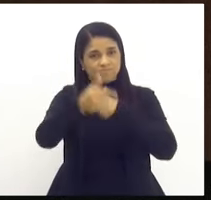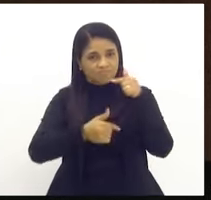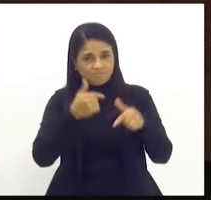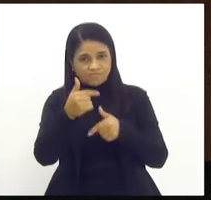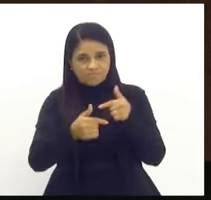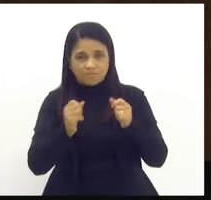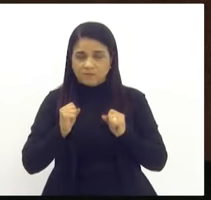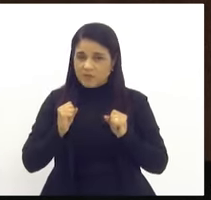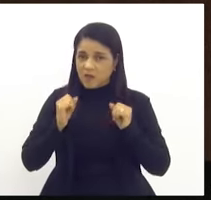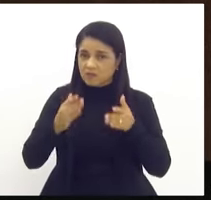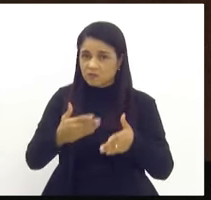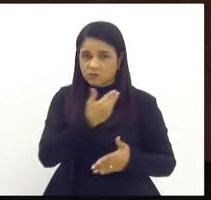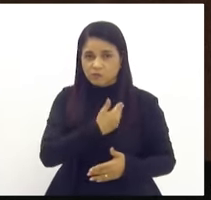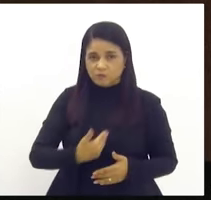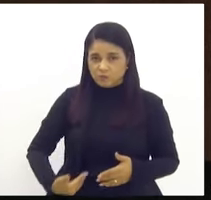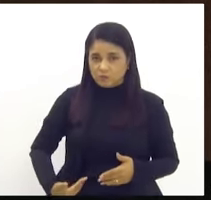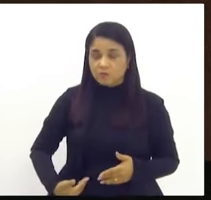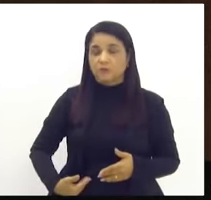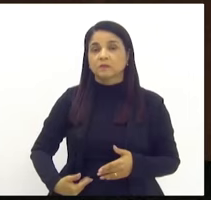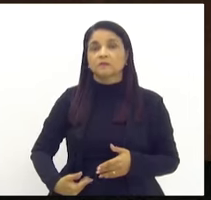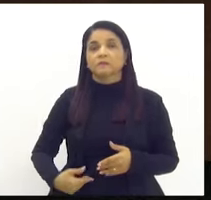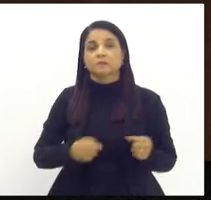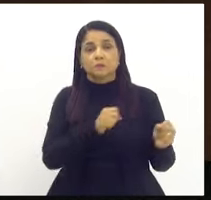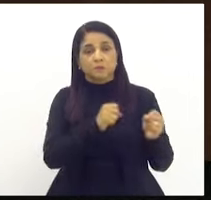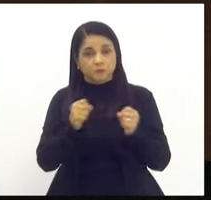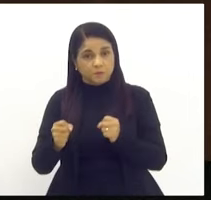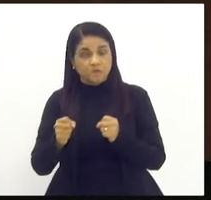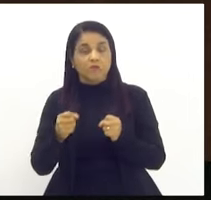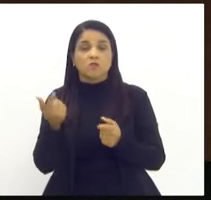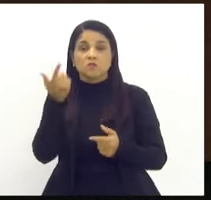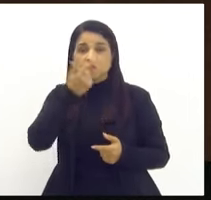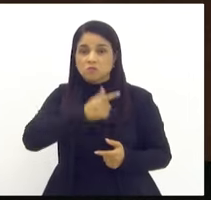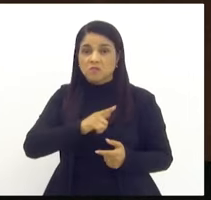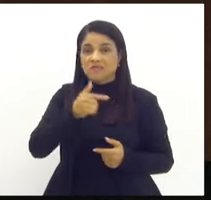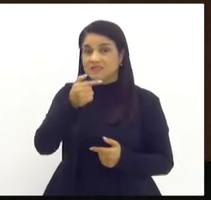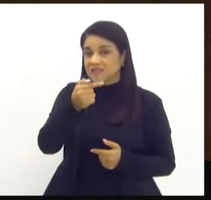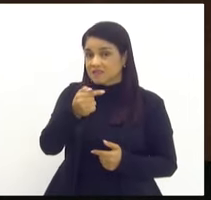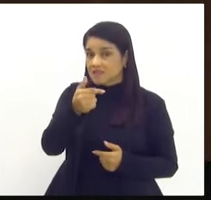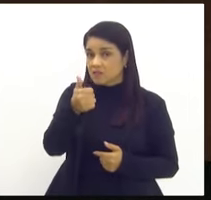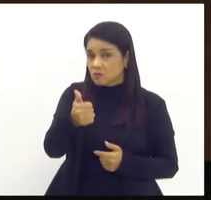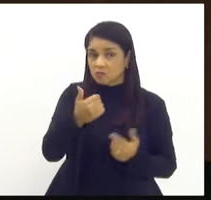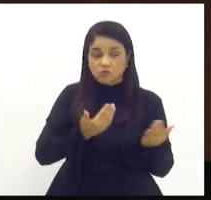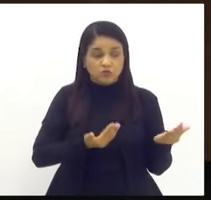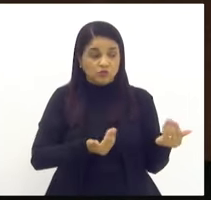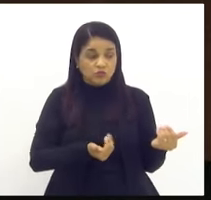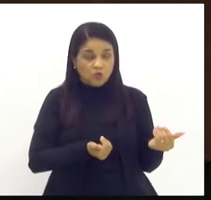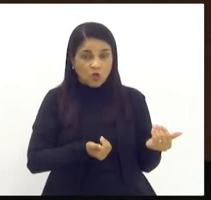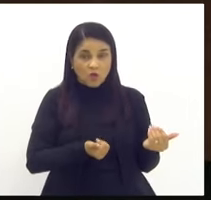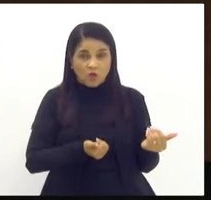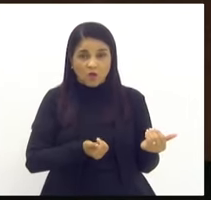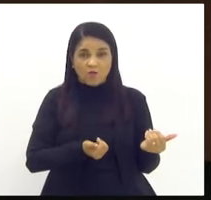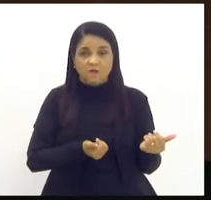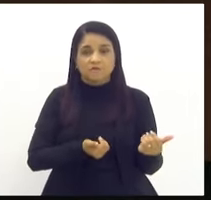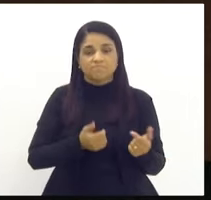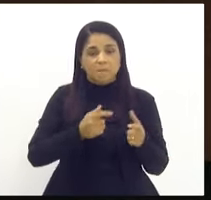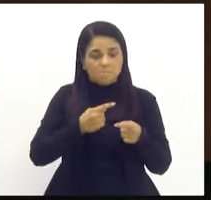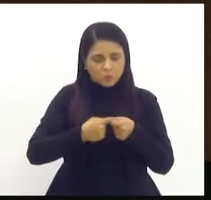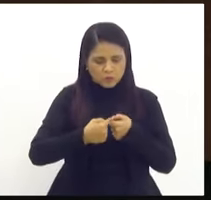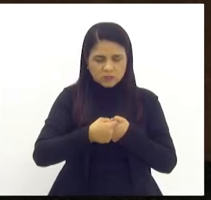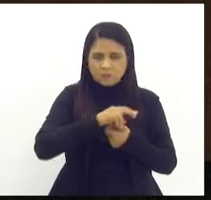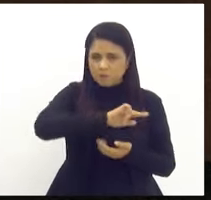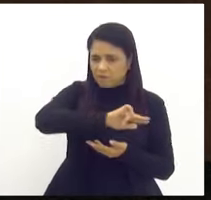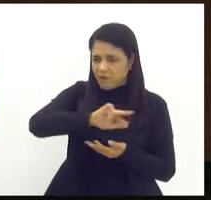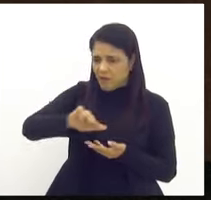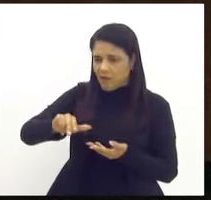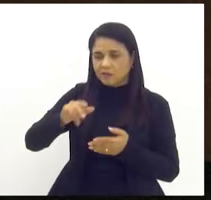parte do poder público e a gente pode contar nessa edição com 71 jovens de dos diversos municípios do